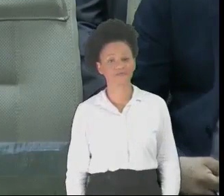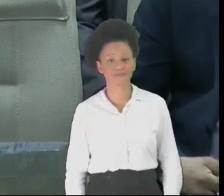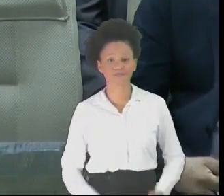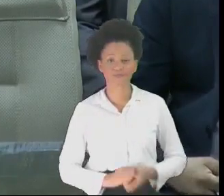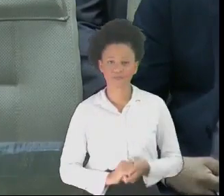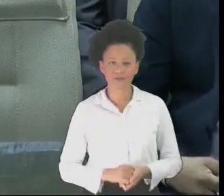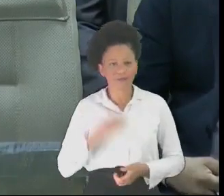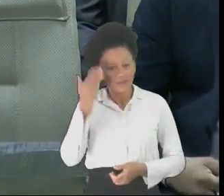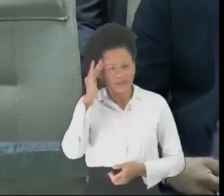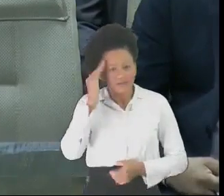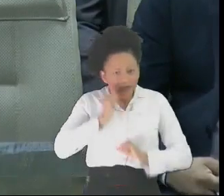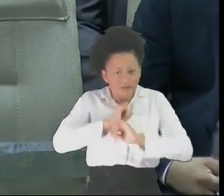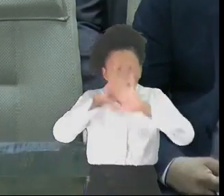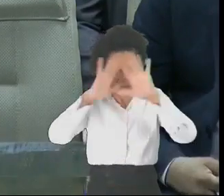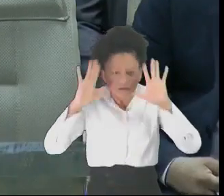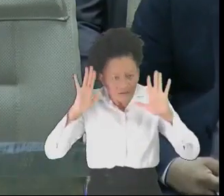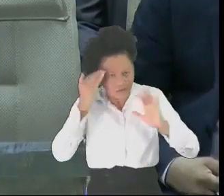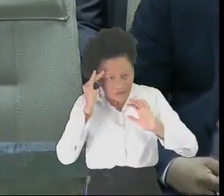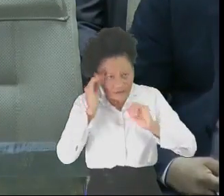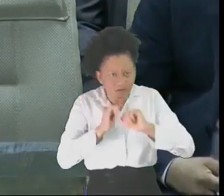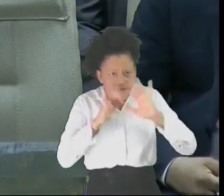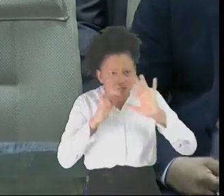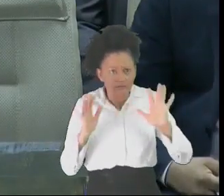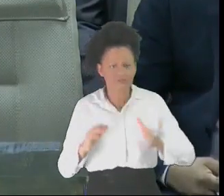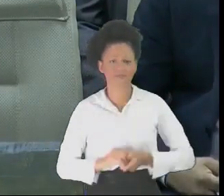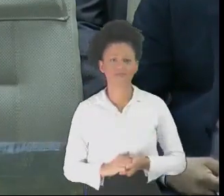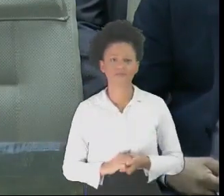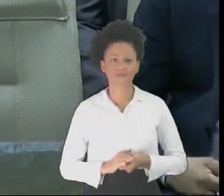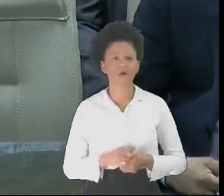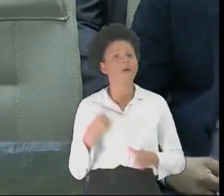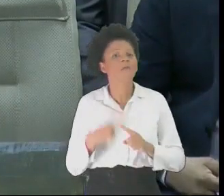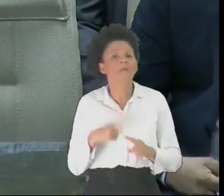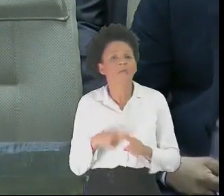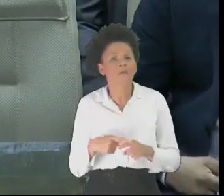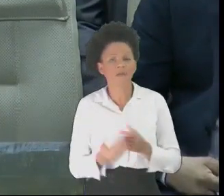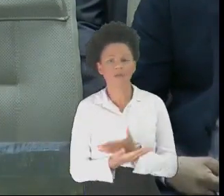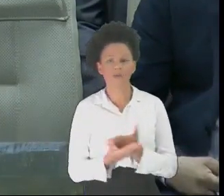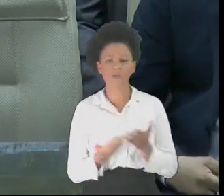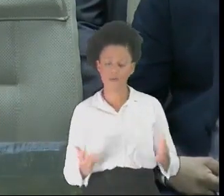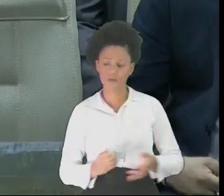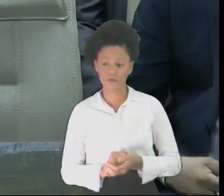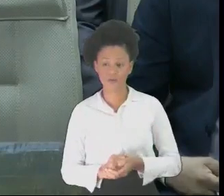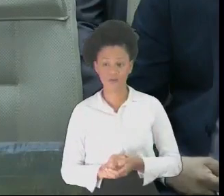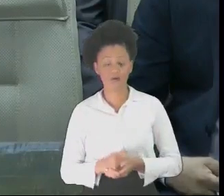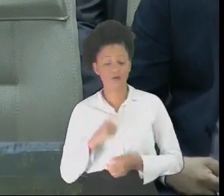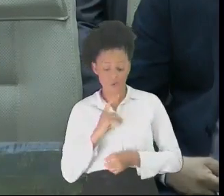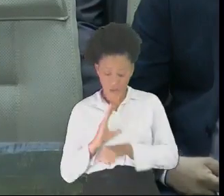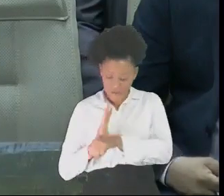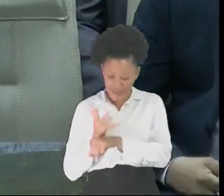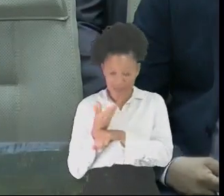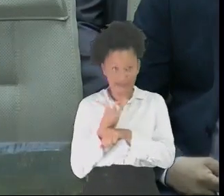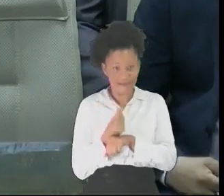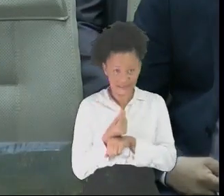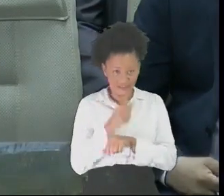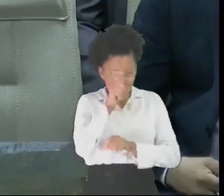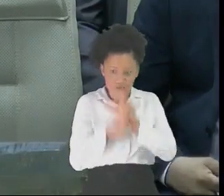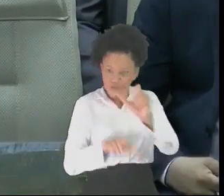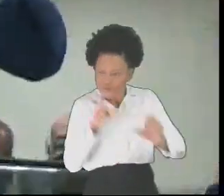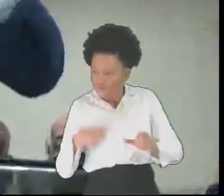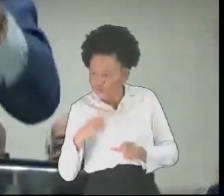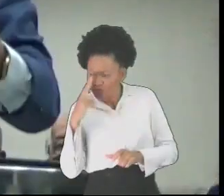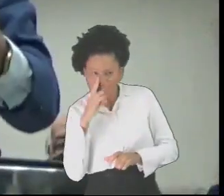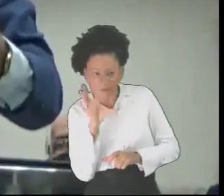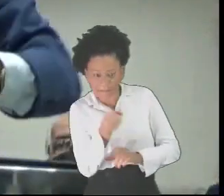Os irmãos estão entendendo bem? Estão entendendo? Por que é que quando a igreja sair do mundo, quando a igreja